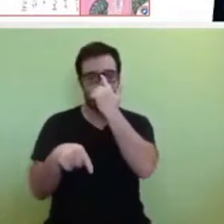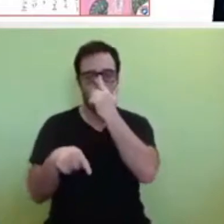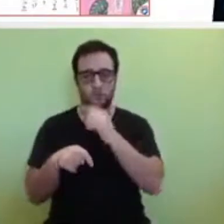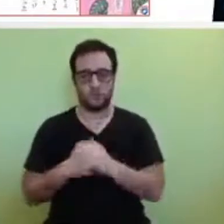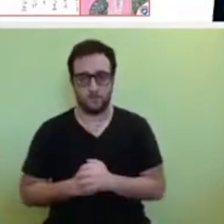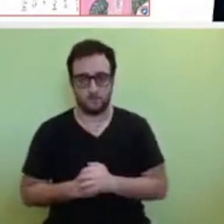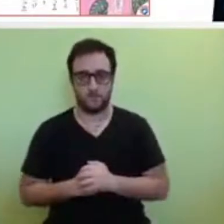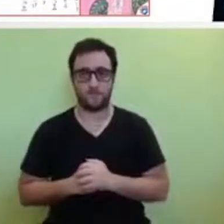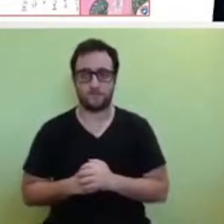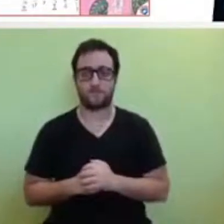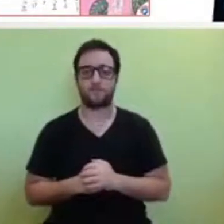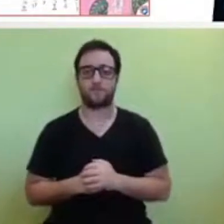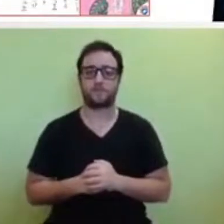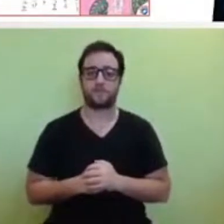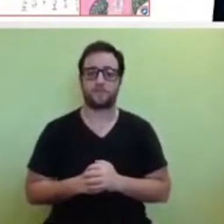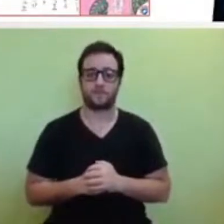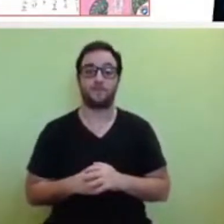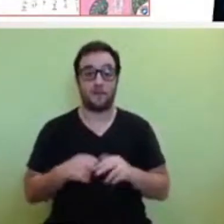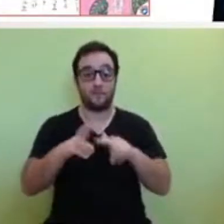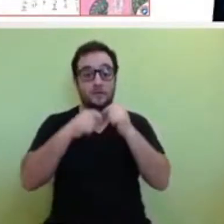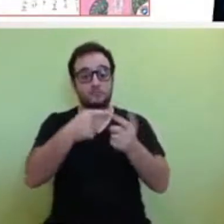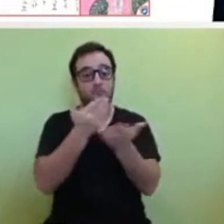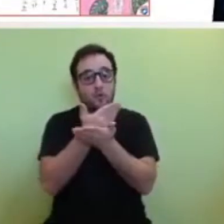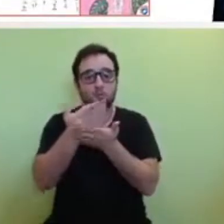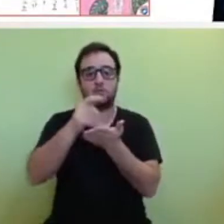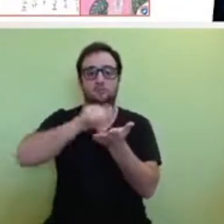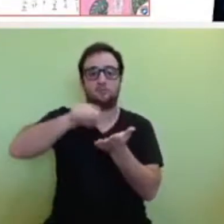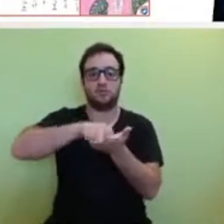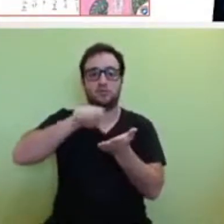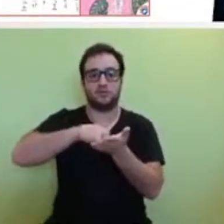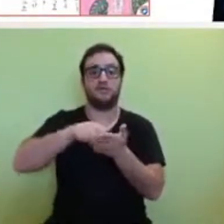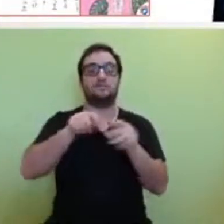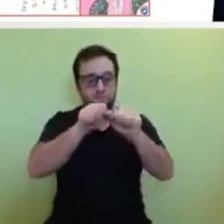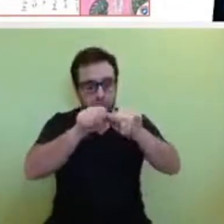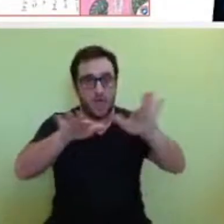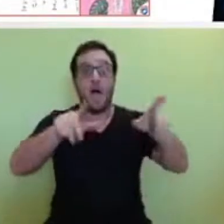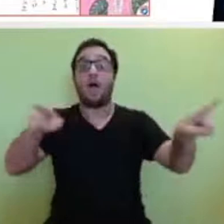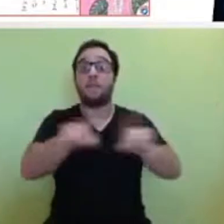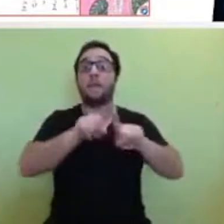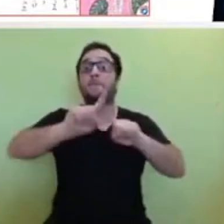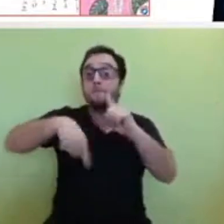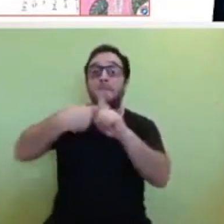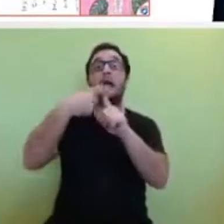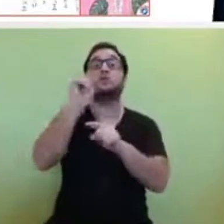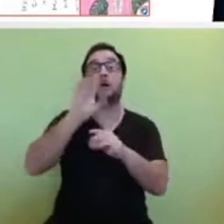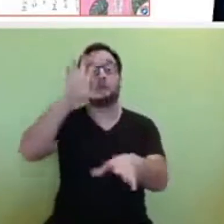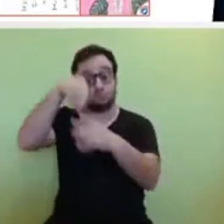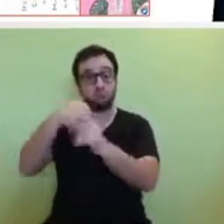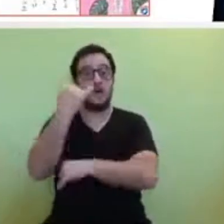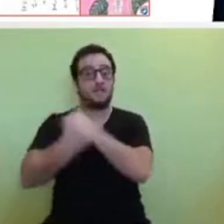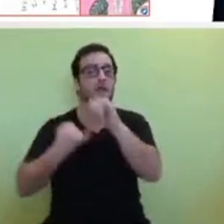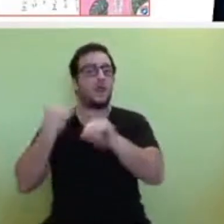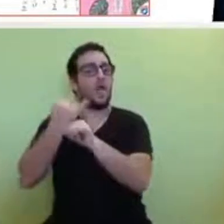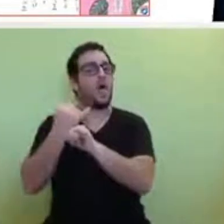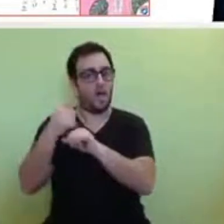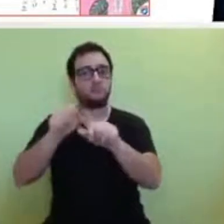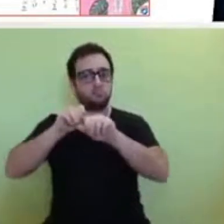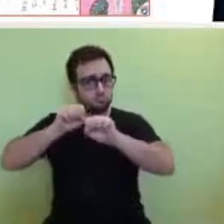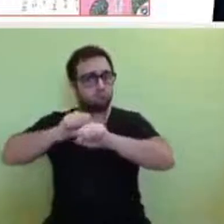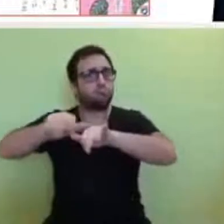Libras, escrita, né, nessa página da Wikipédia. Ali onde tem aquele livro com as duas mãozinhas, assim, na capa